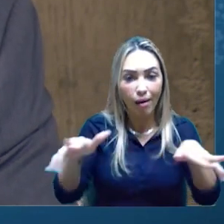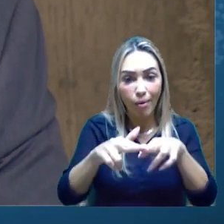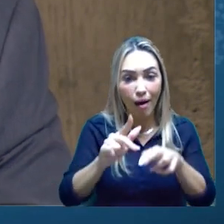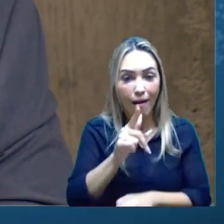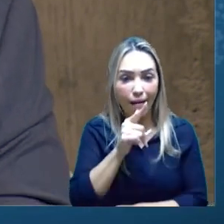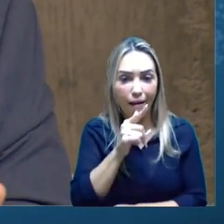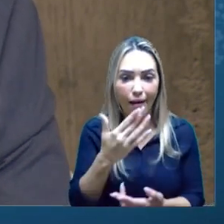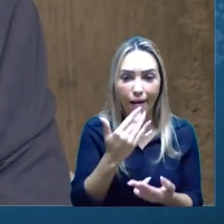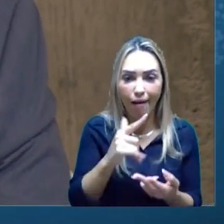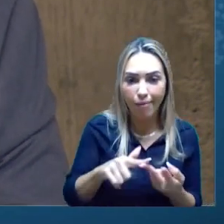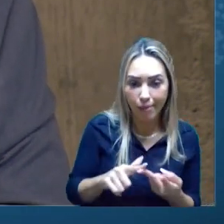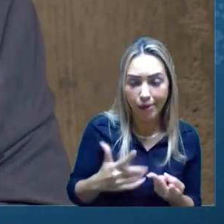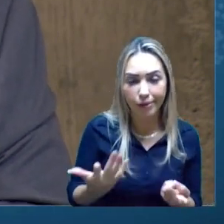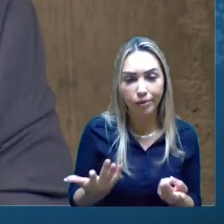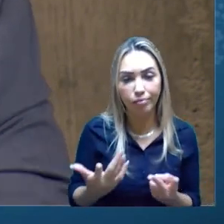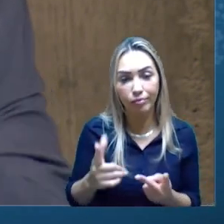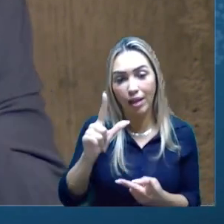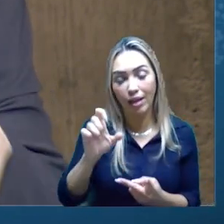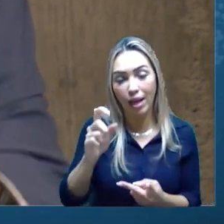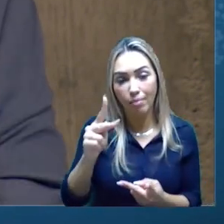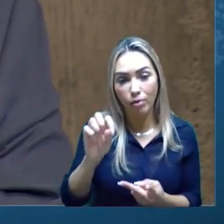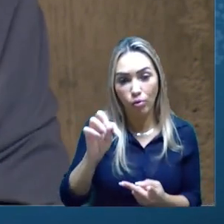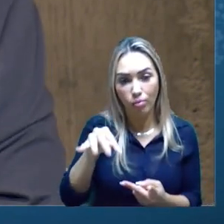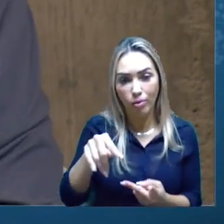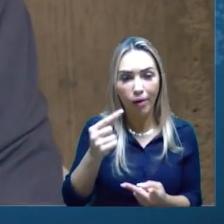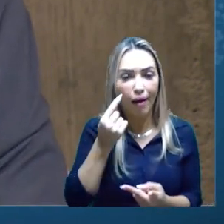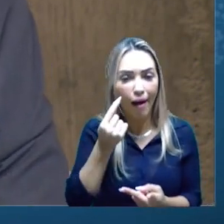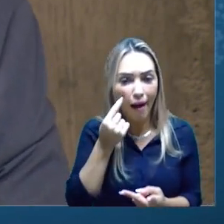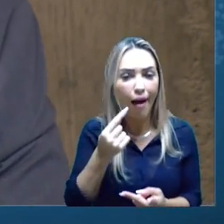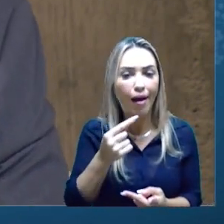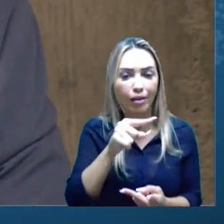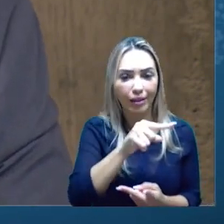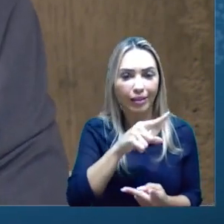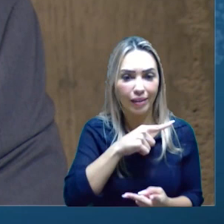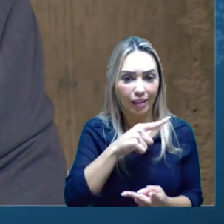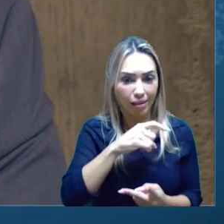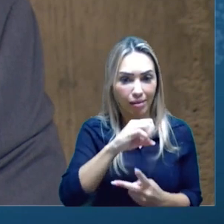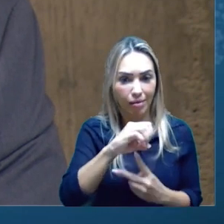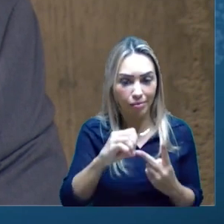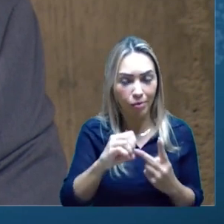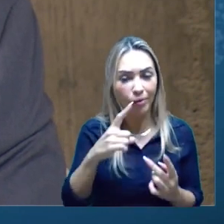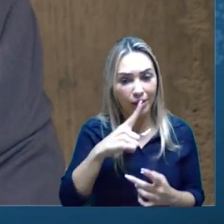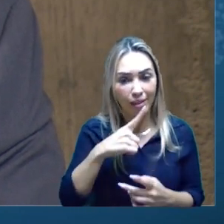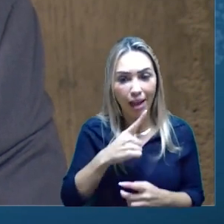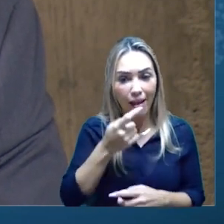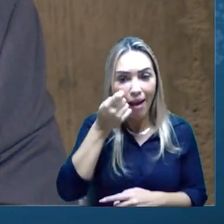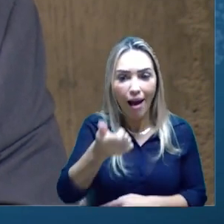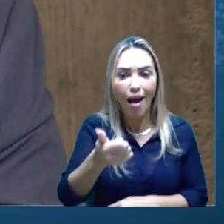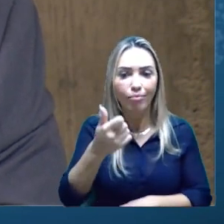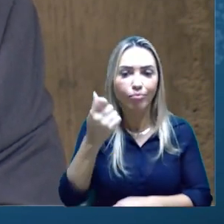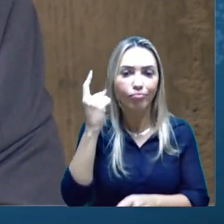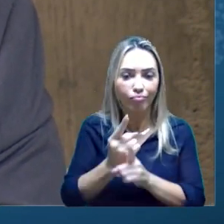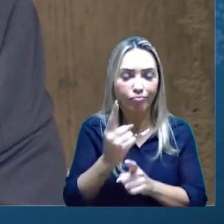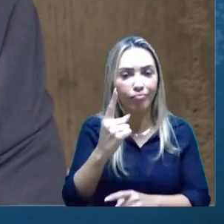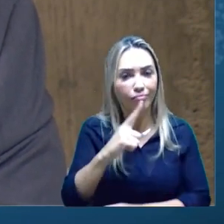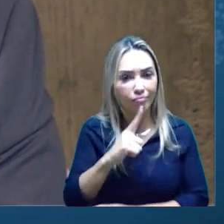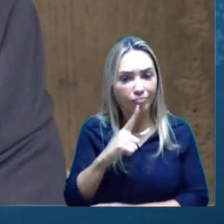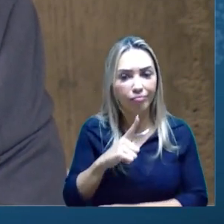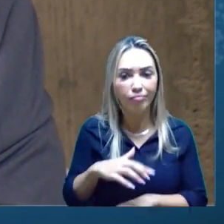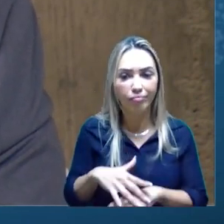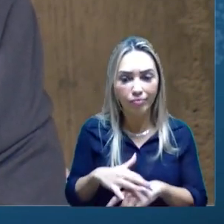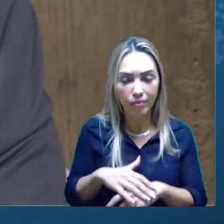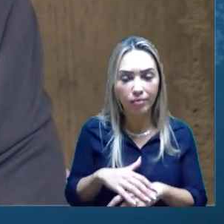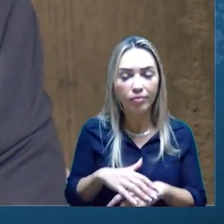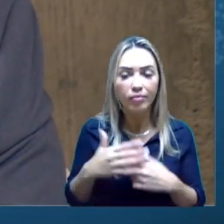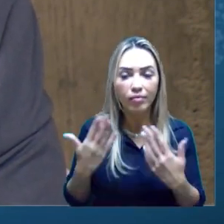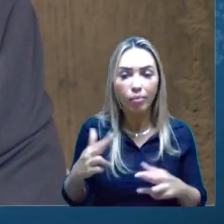né? Leptospirose. Biomanguinhos tem um teste rápido aí para leptospirose, né? Então, assim, é